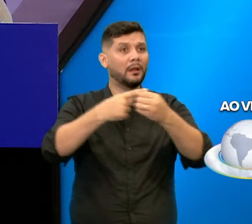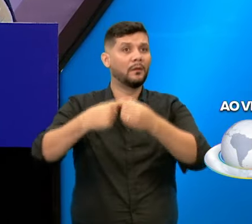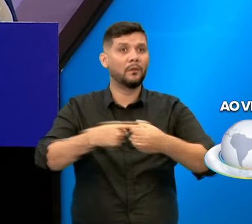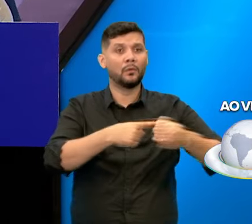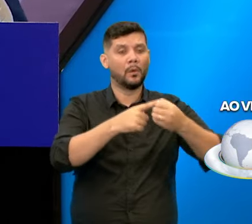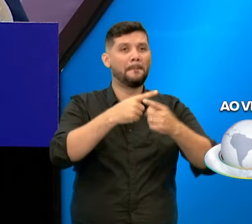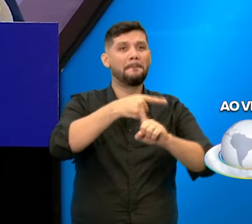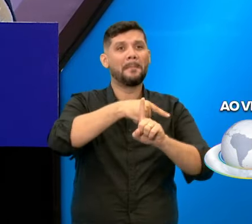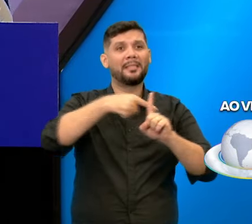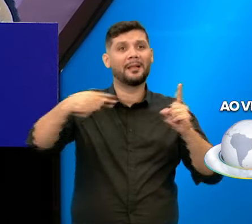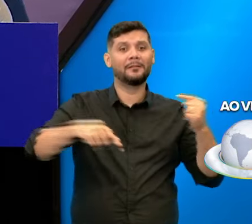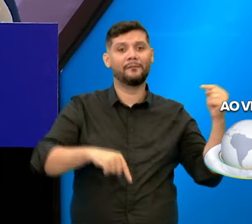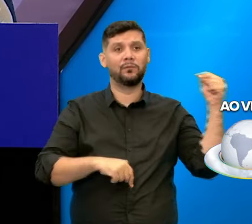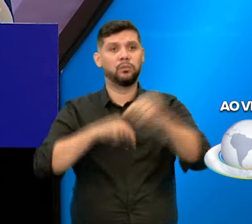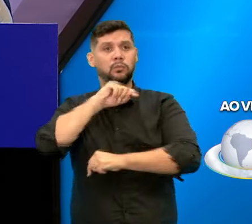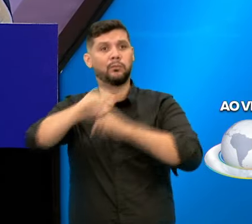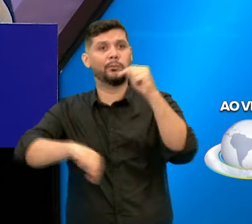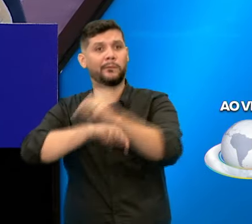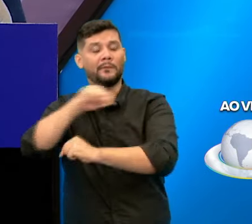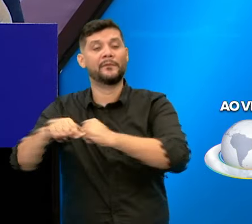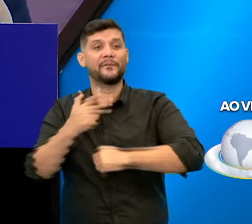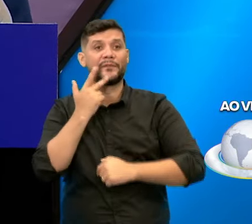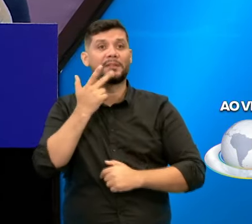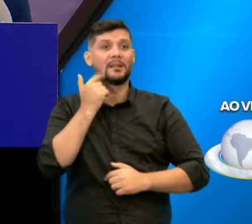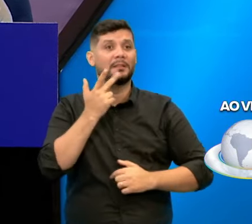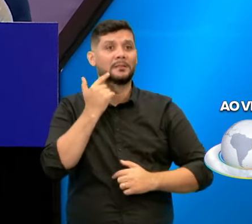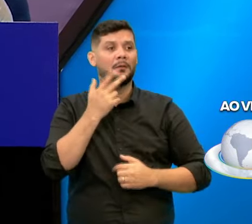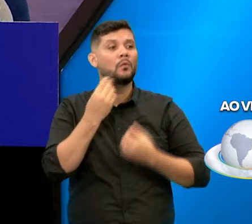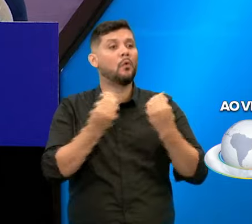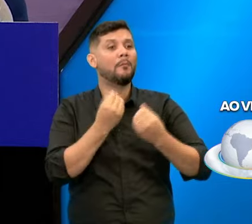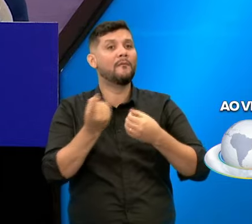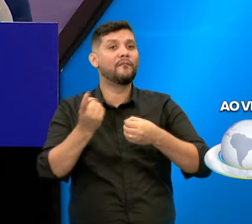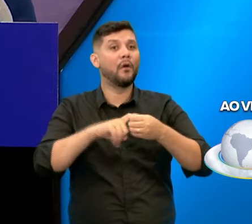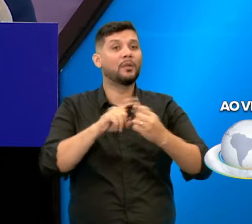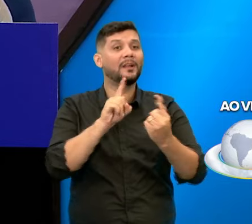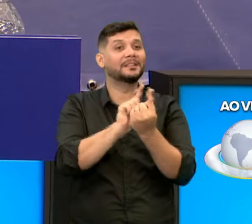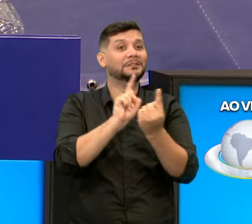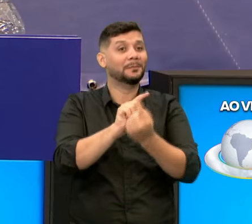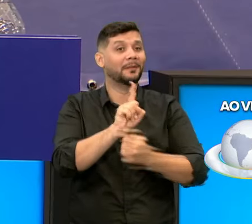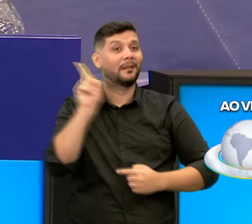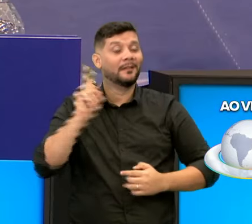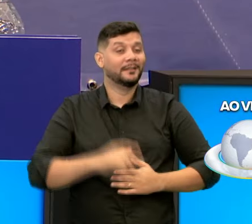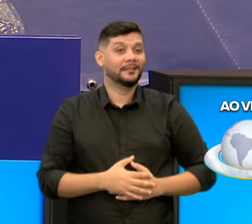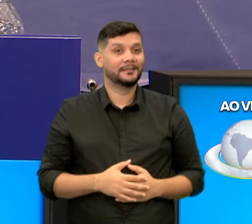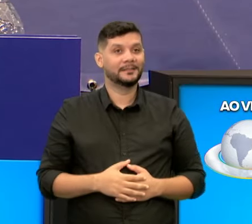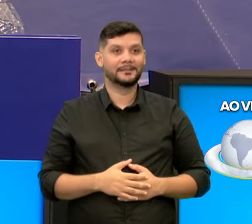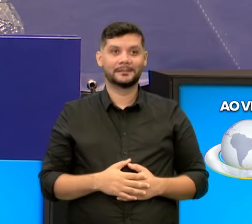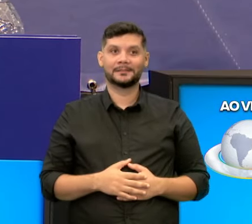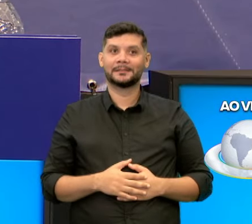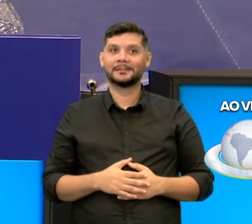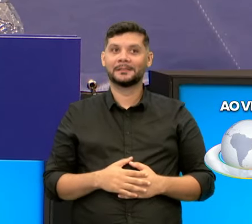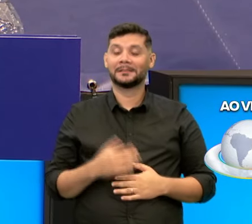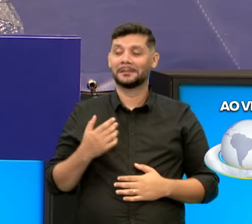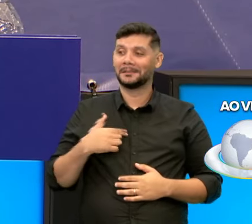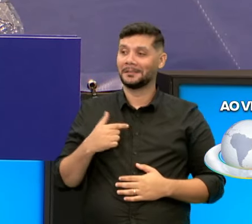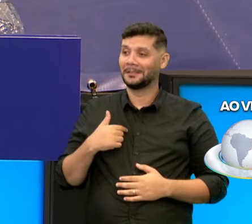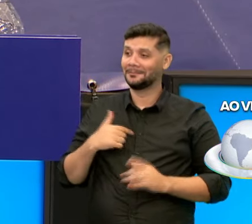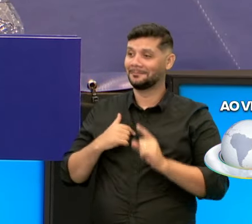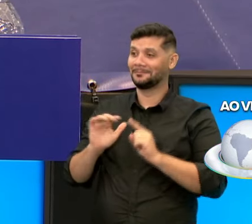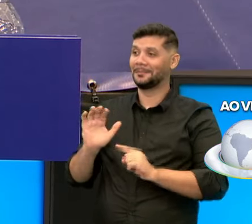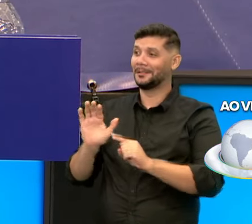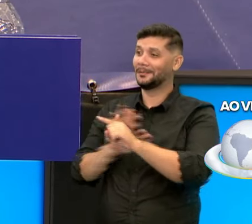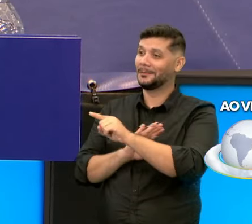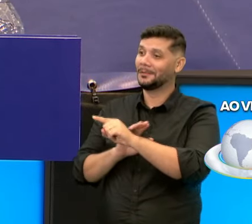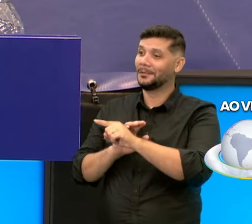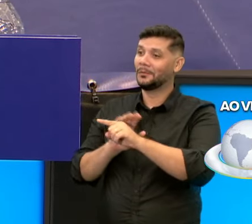todinha, metade dela, vem para cá, para o IJF. Quando é que vocês vão voltar atendendo o HGF? Candidato Sarto, eu lhe fiz uma pergunta. O que é